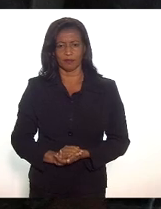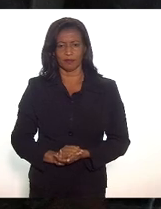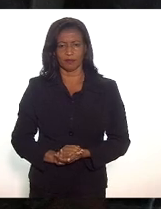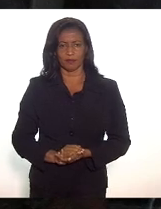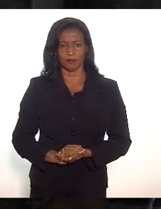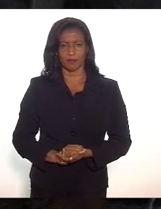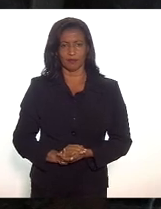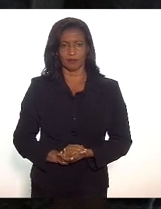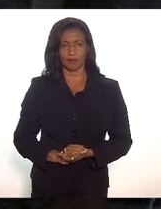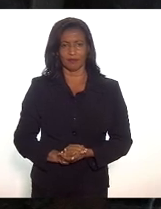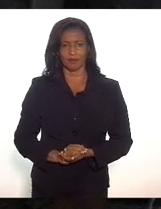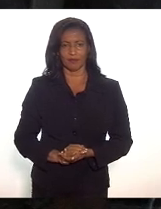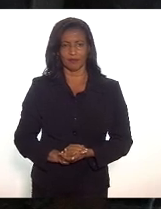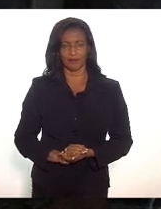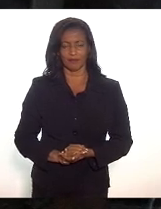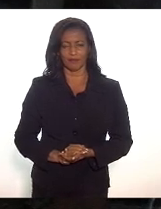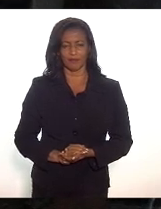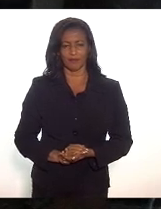mas dizer